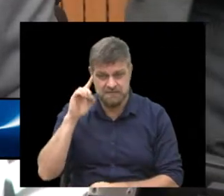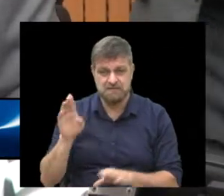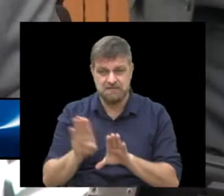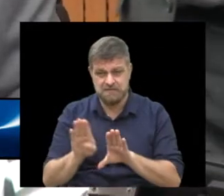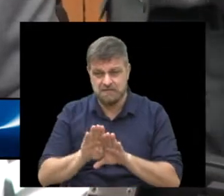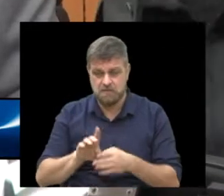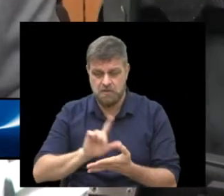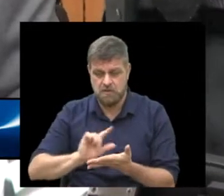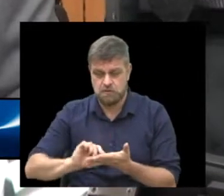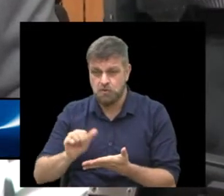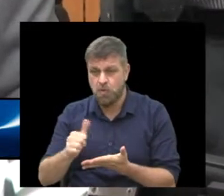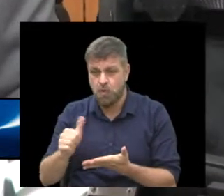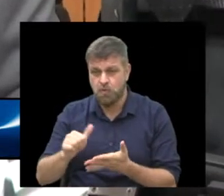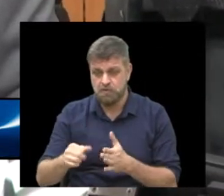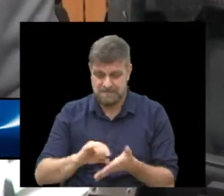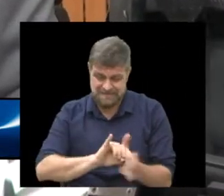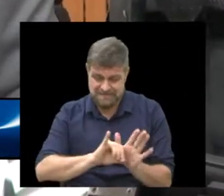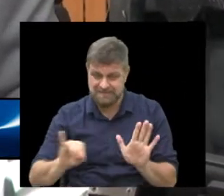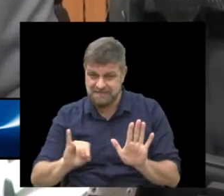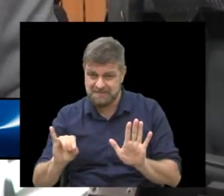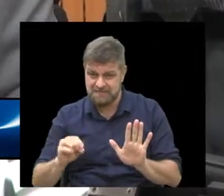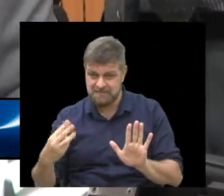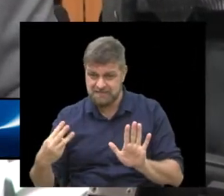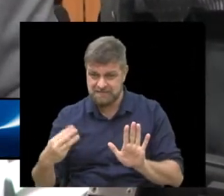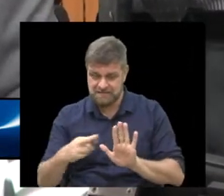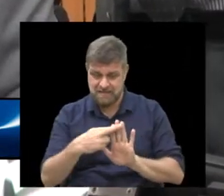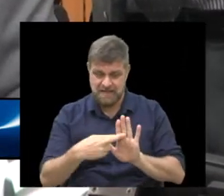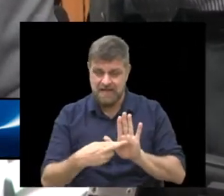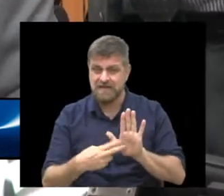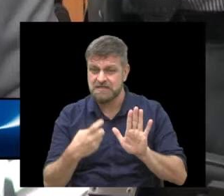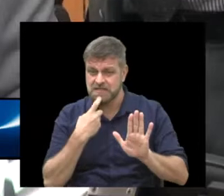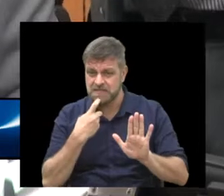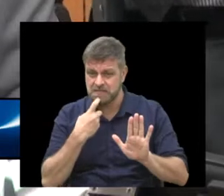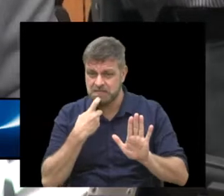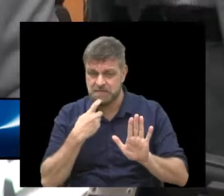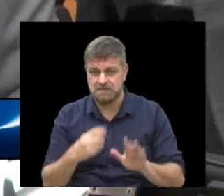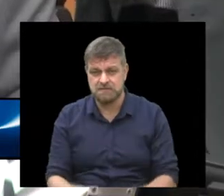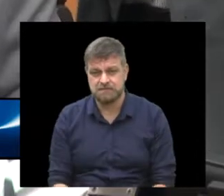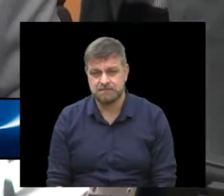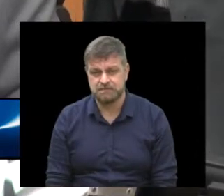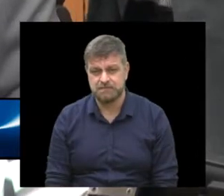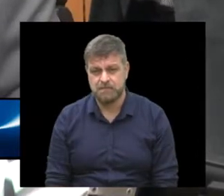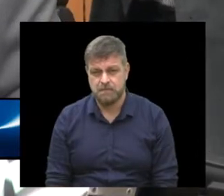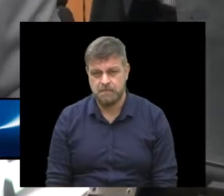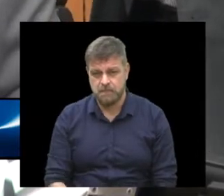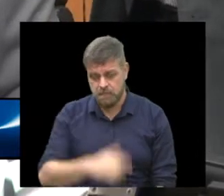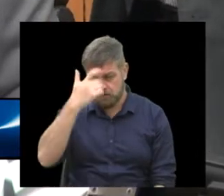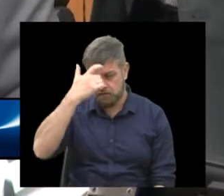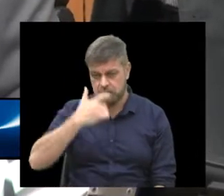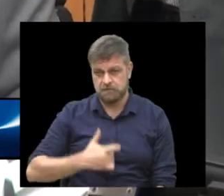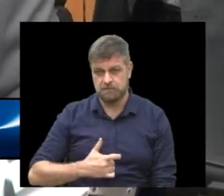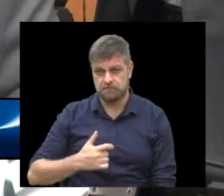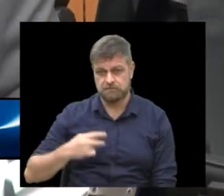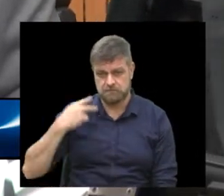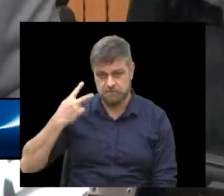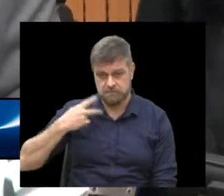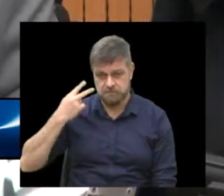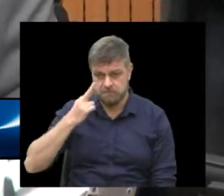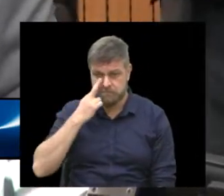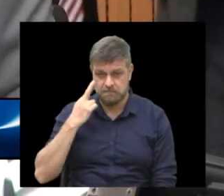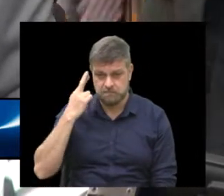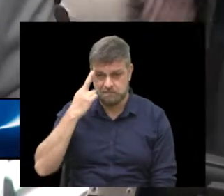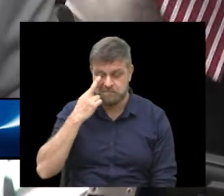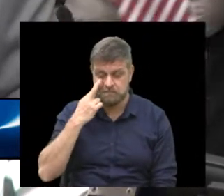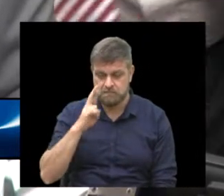conforme o artigo 11 do inciso 3º da Lei Orgânica do Município de Campinas. Eu, Rafael